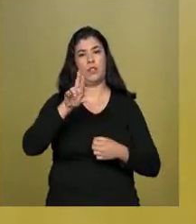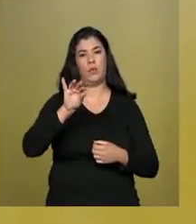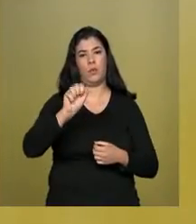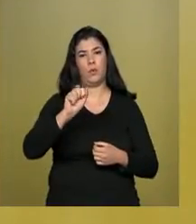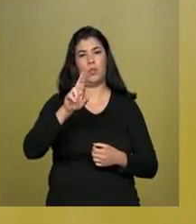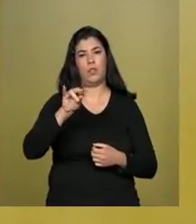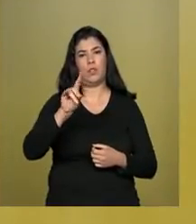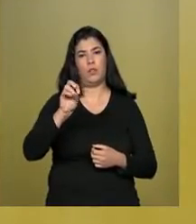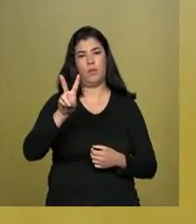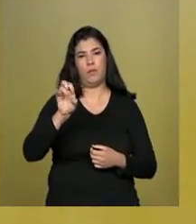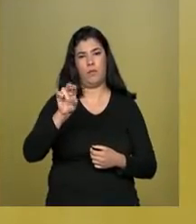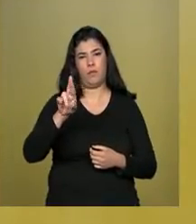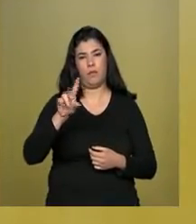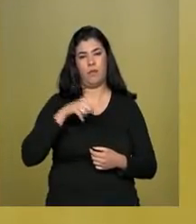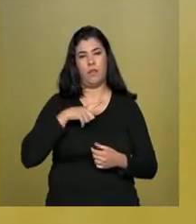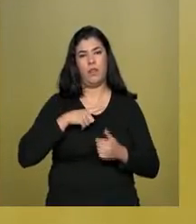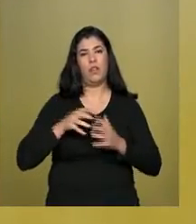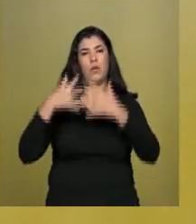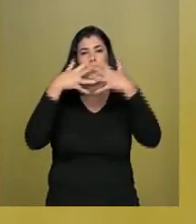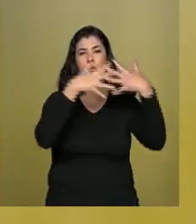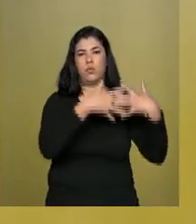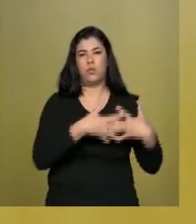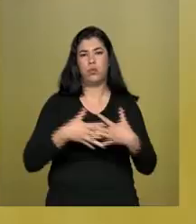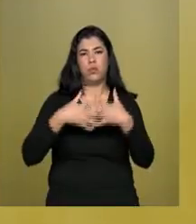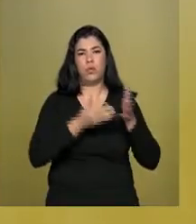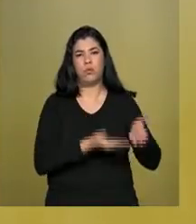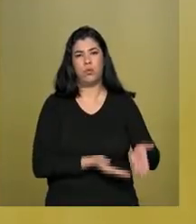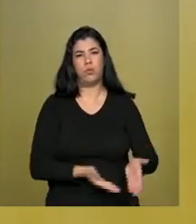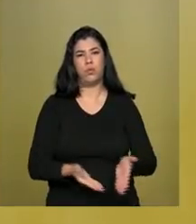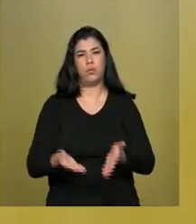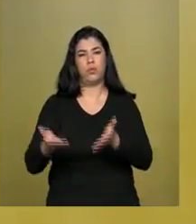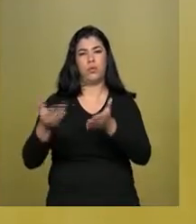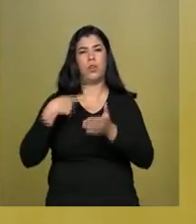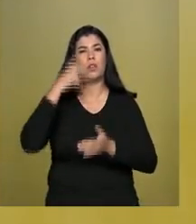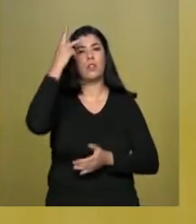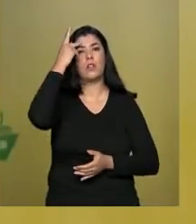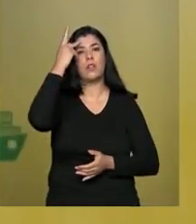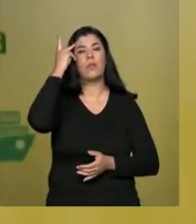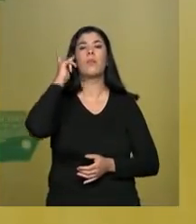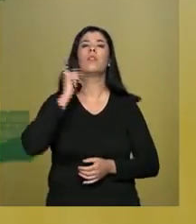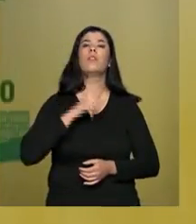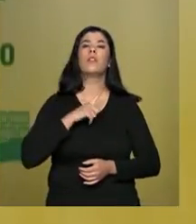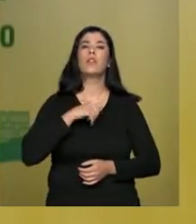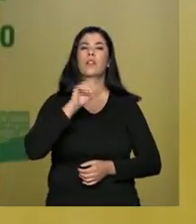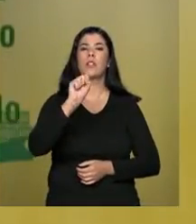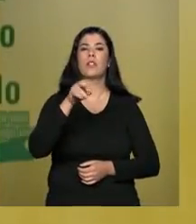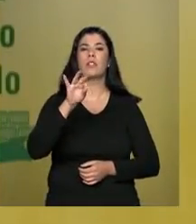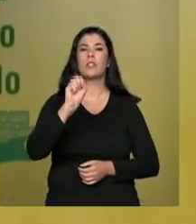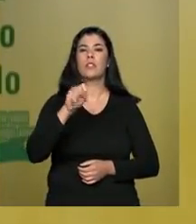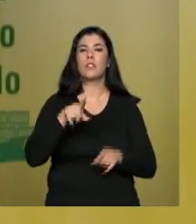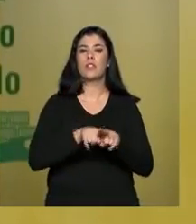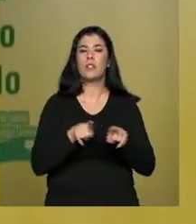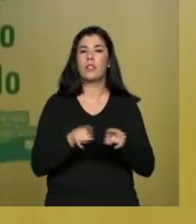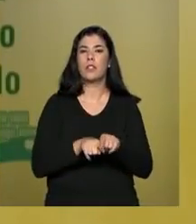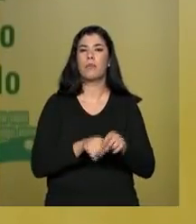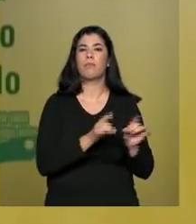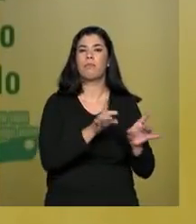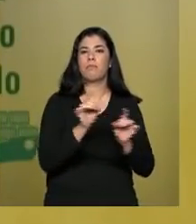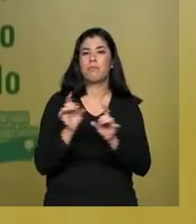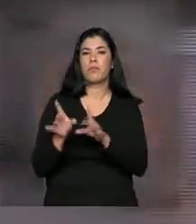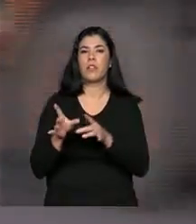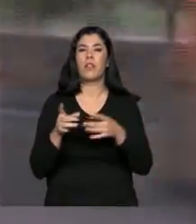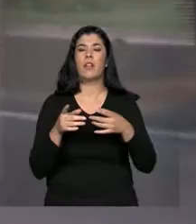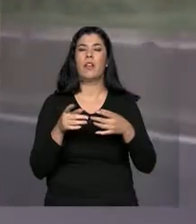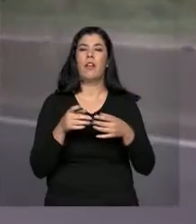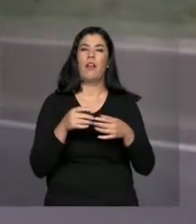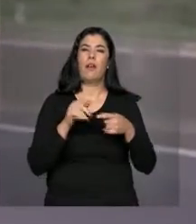segue de caminhão até o Porto de Santos, em São Paulo, principal porta de saída para exportação de soja, milho e